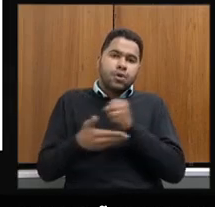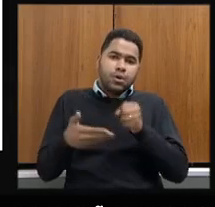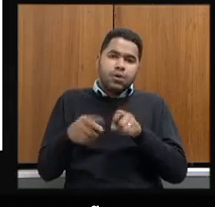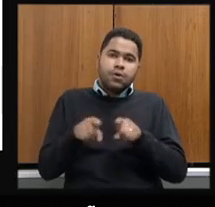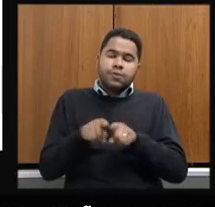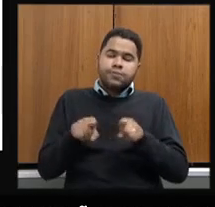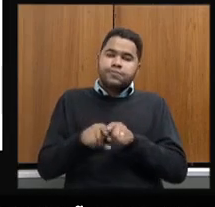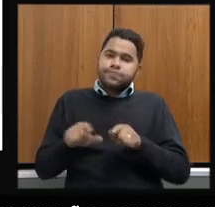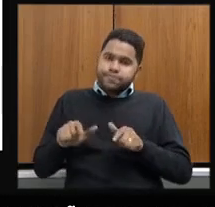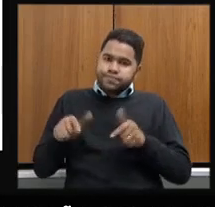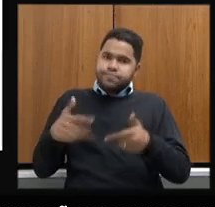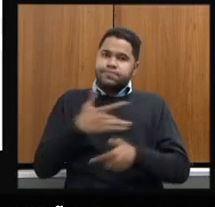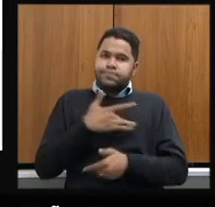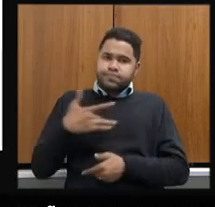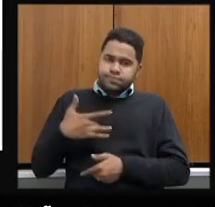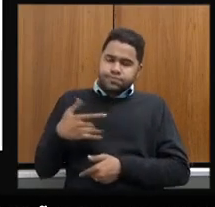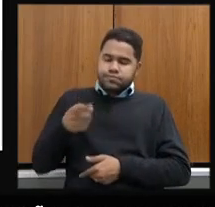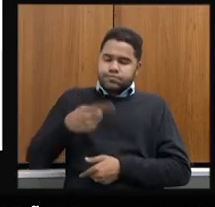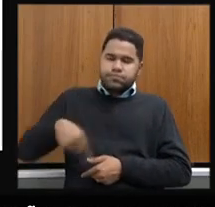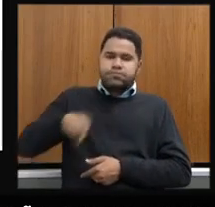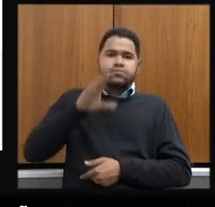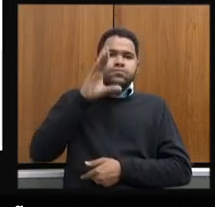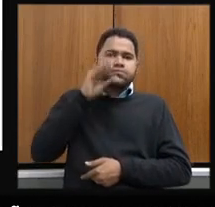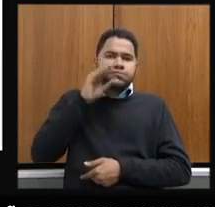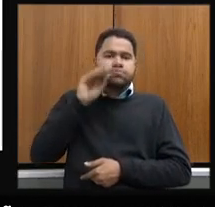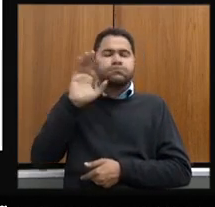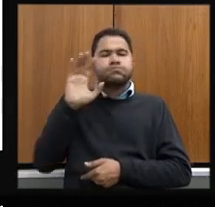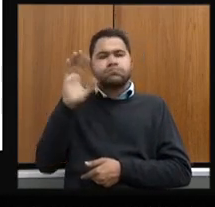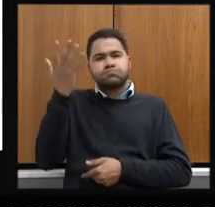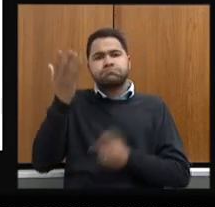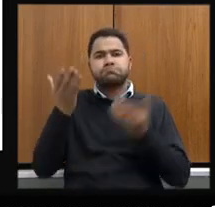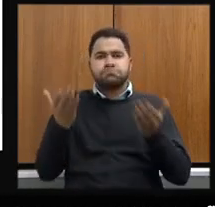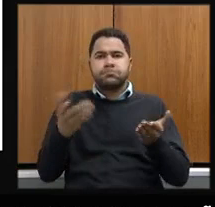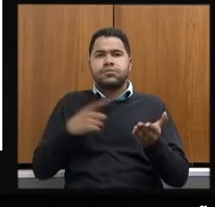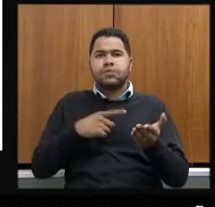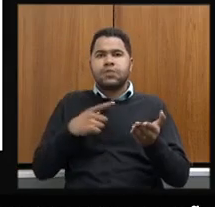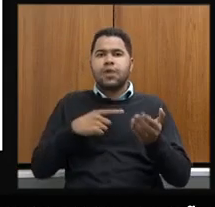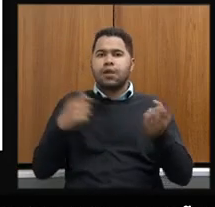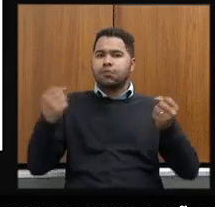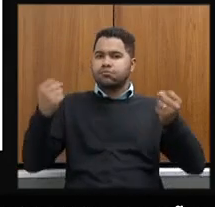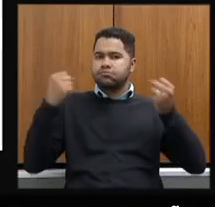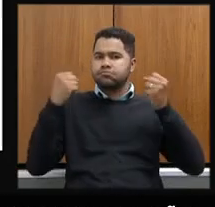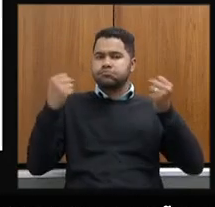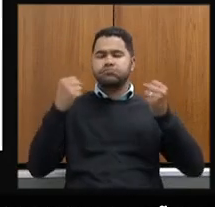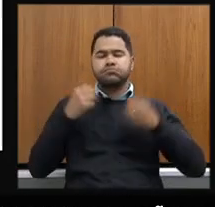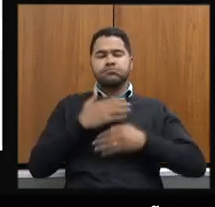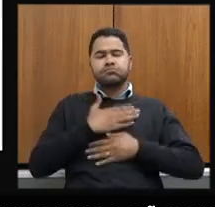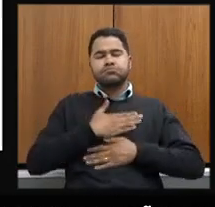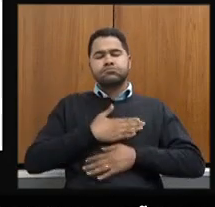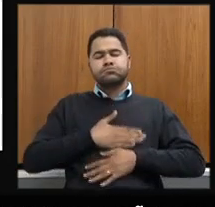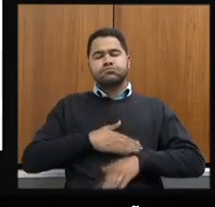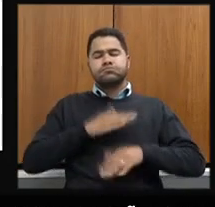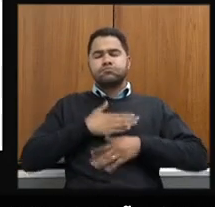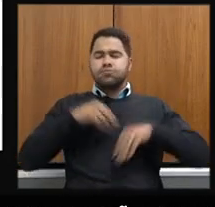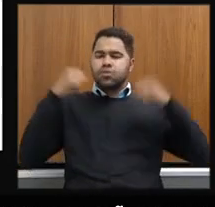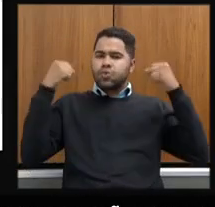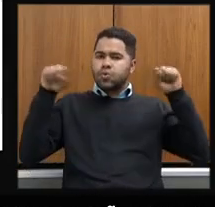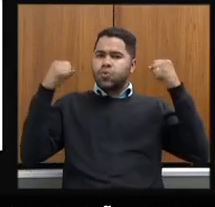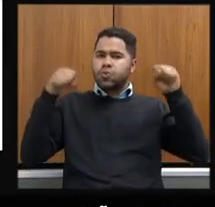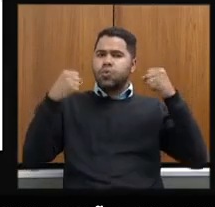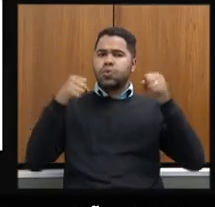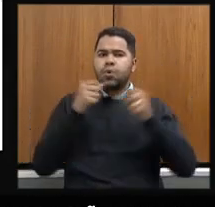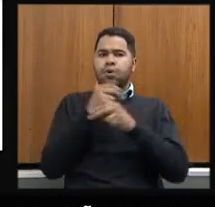ações de saúde do Servidor que foram realizadas entre a gente tem a ginástica laboral relaxamento exercício físico com